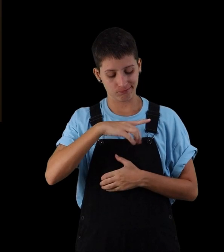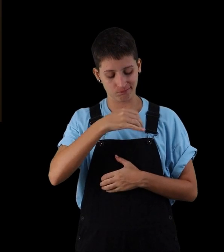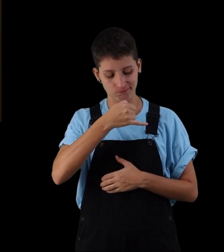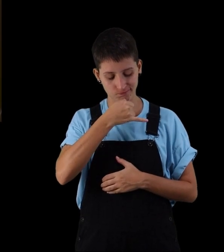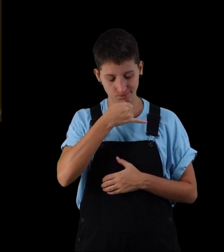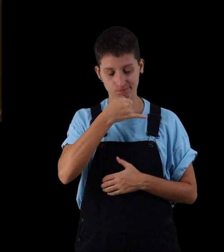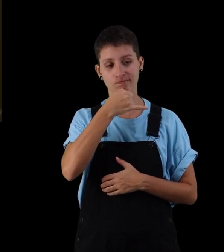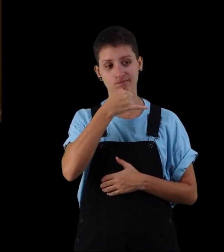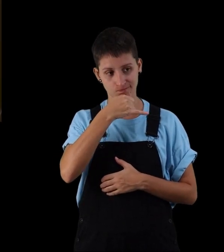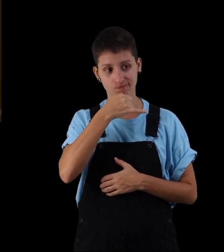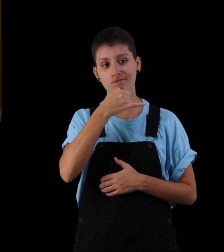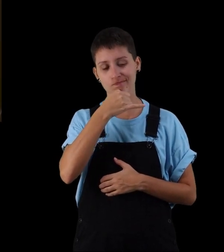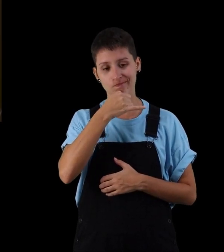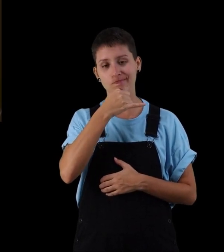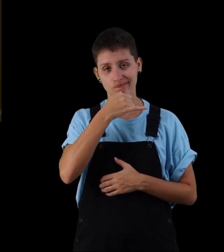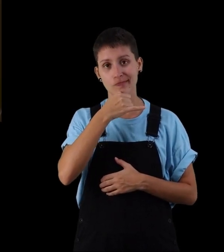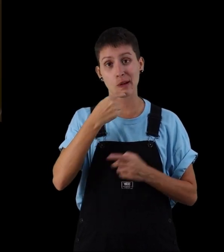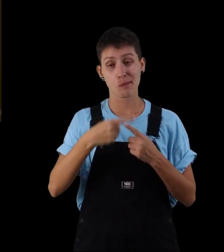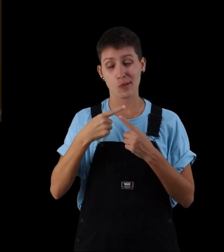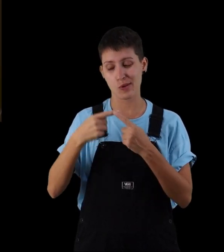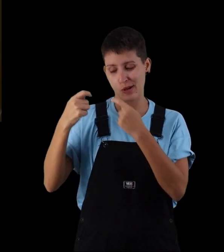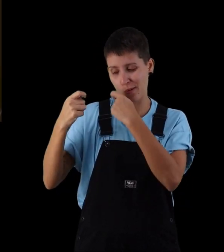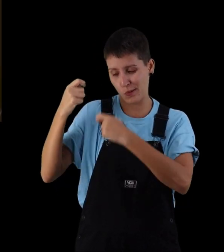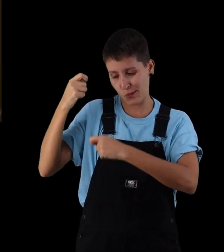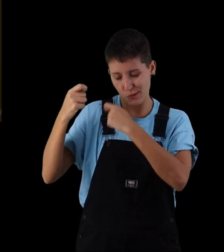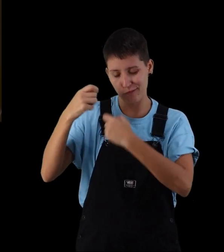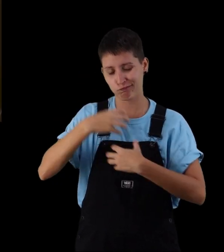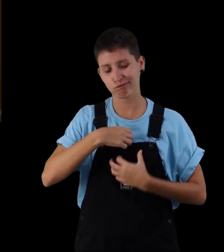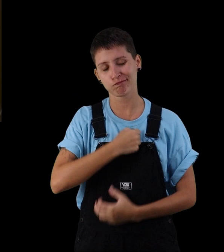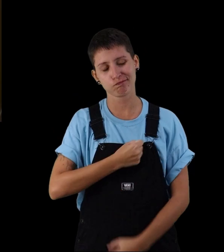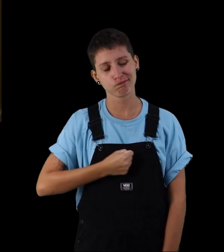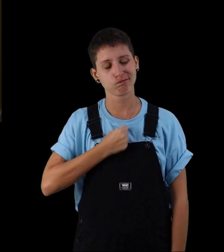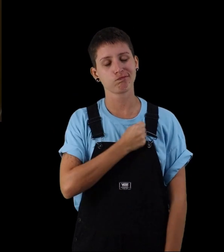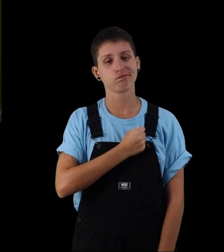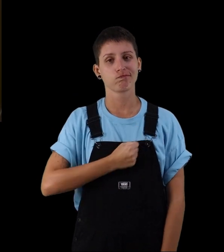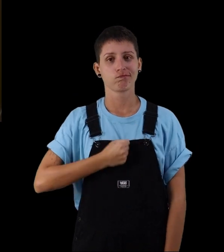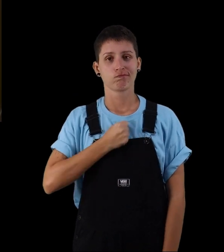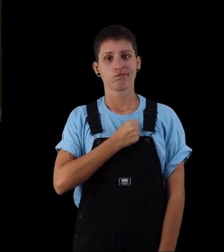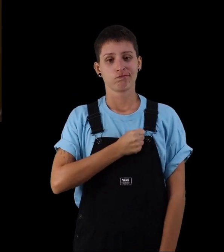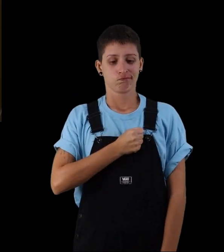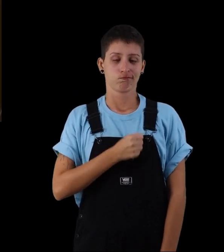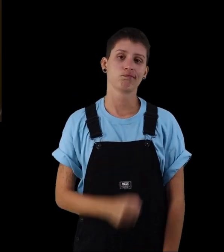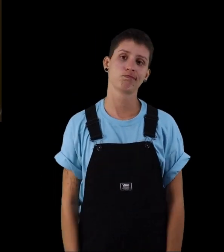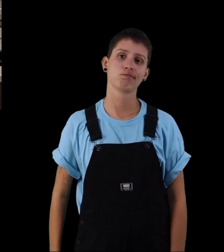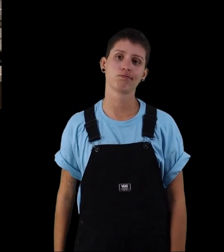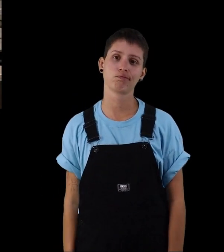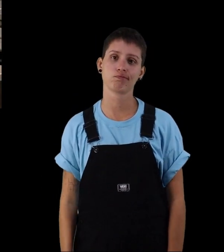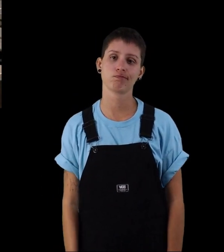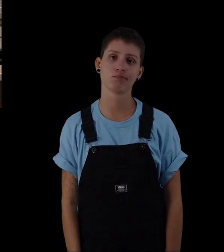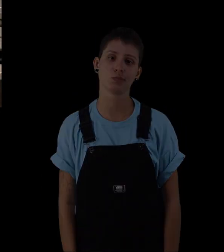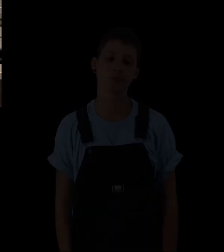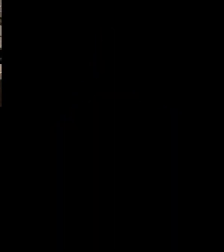tristeza no olho. Tinha afogado seu violino. E agora sentia saudades dele.